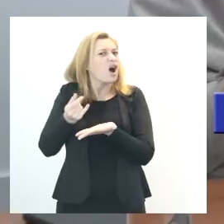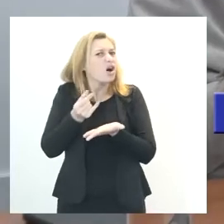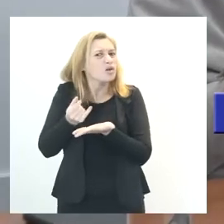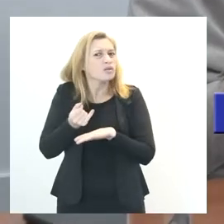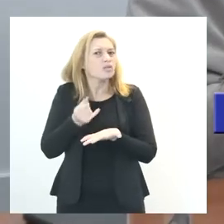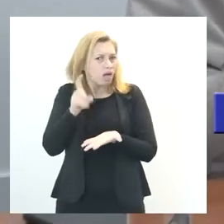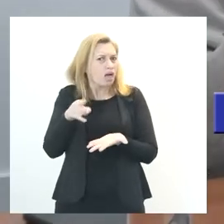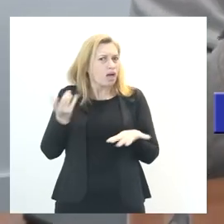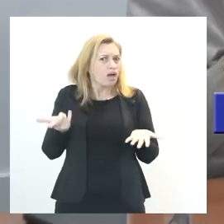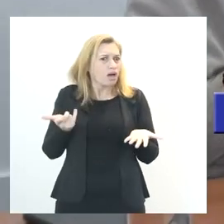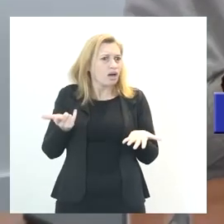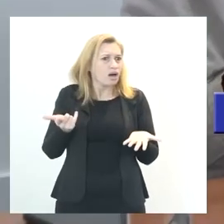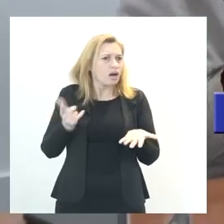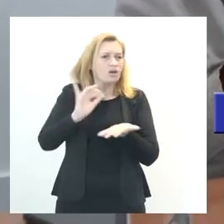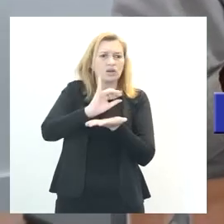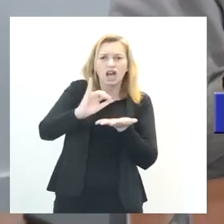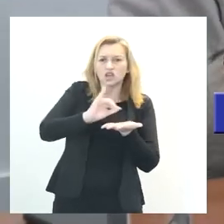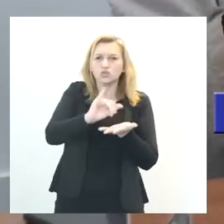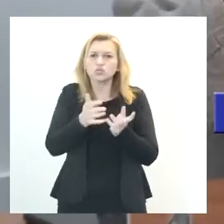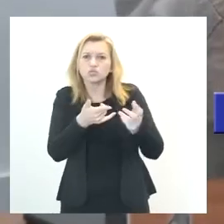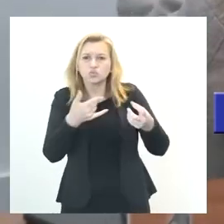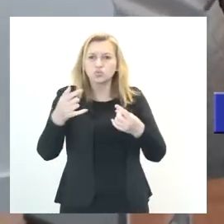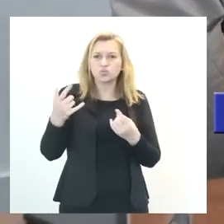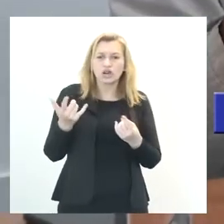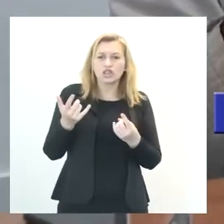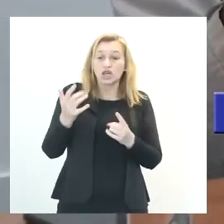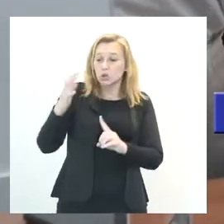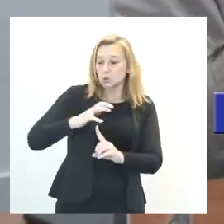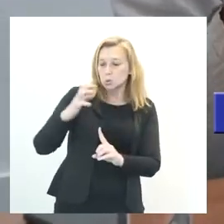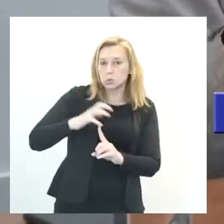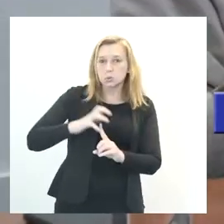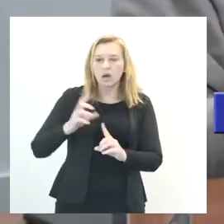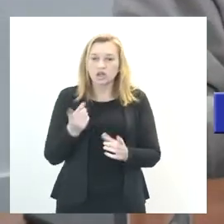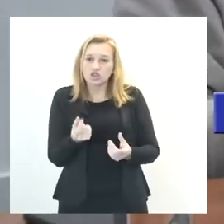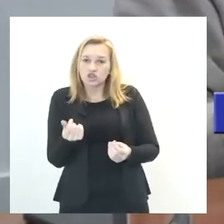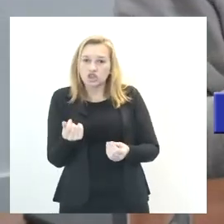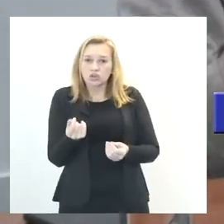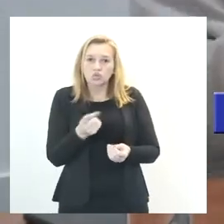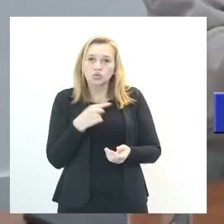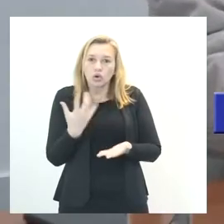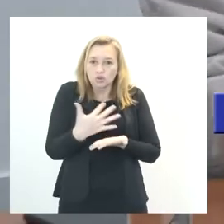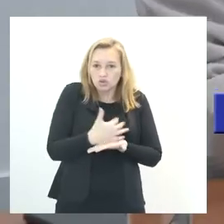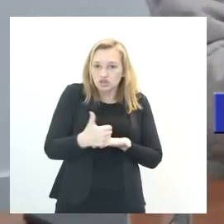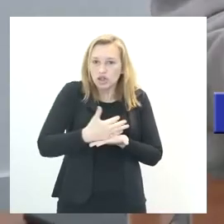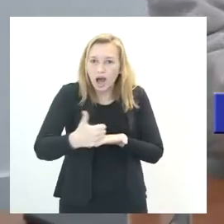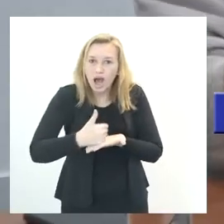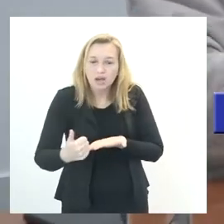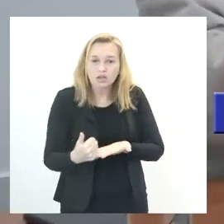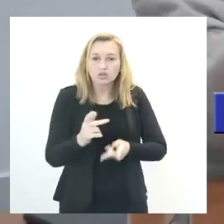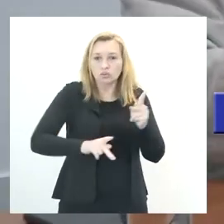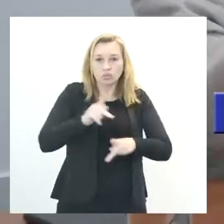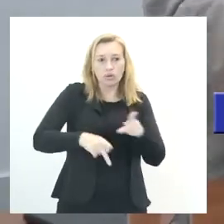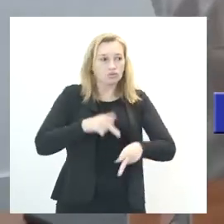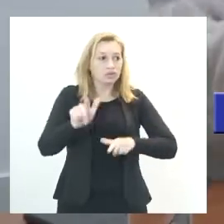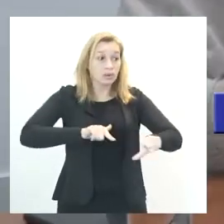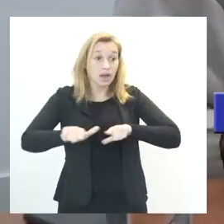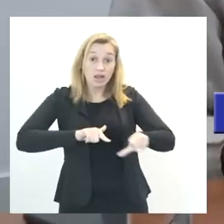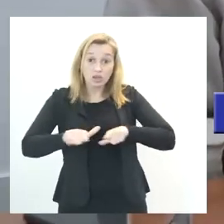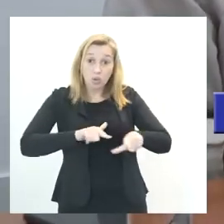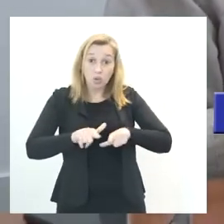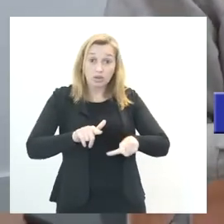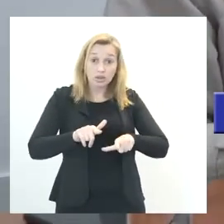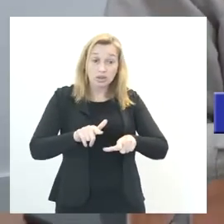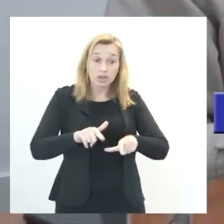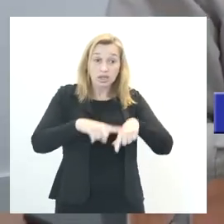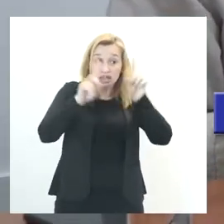capitalismo é isso certo é a superexploração é criar o direito máximo elementar do Trabalhador do ser humano para poder